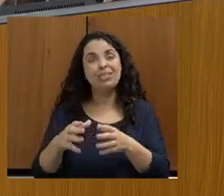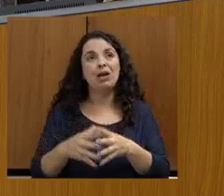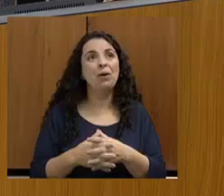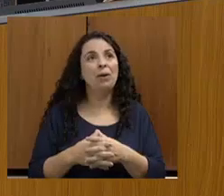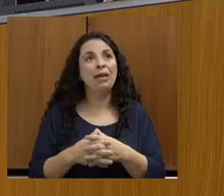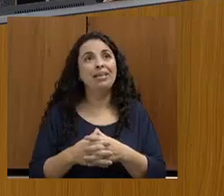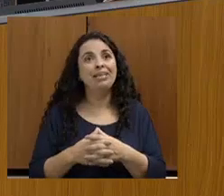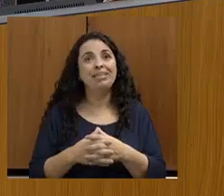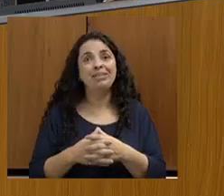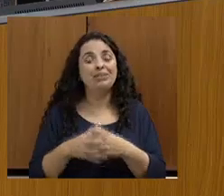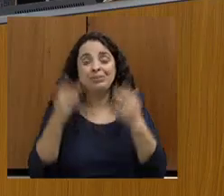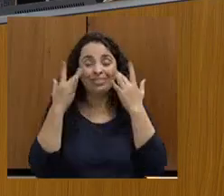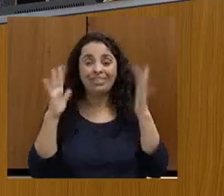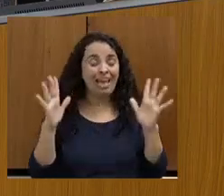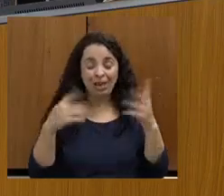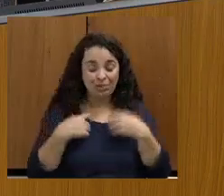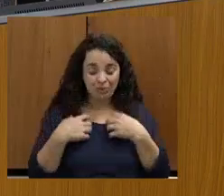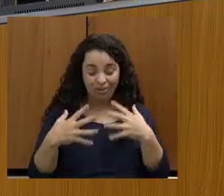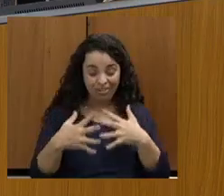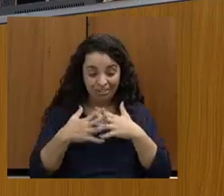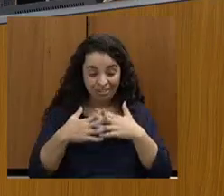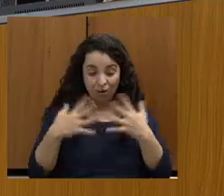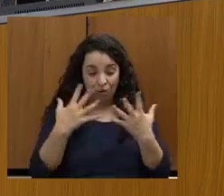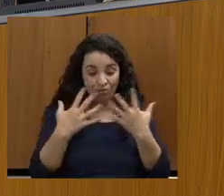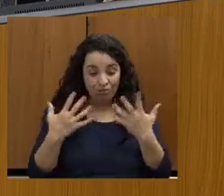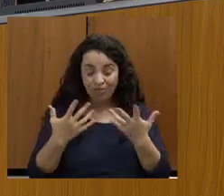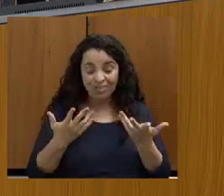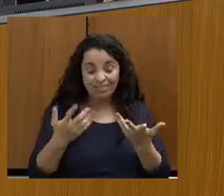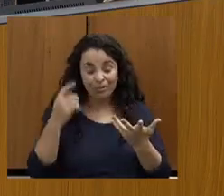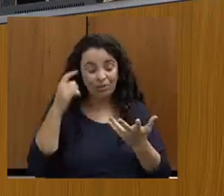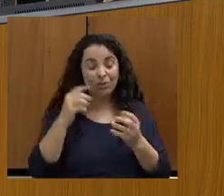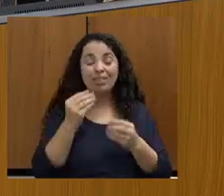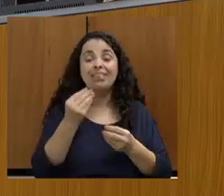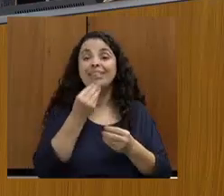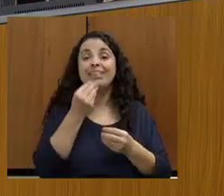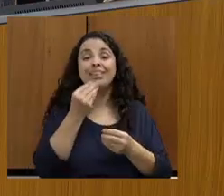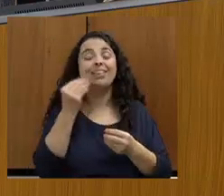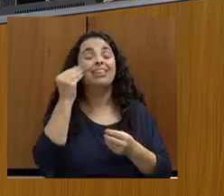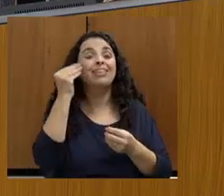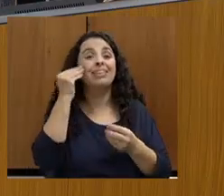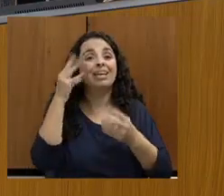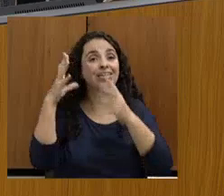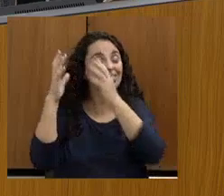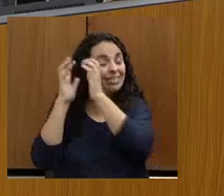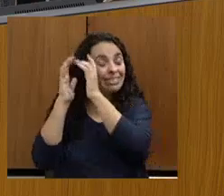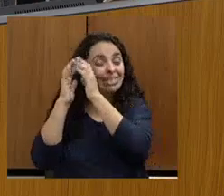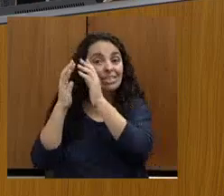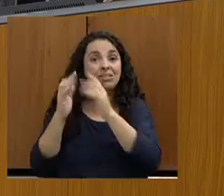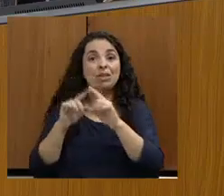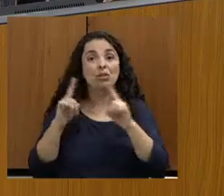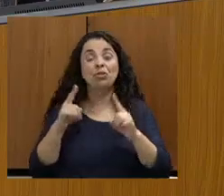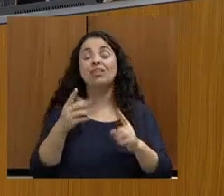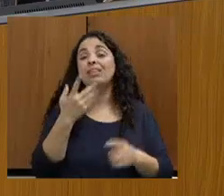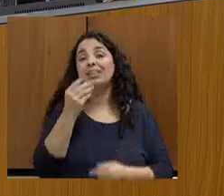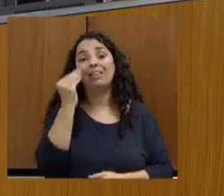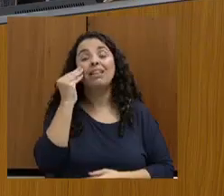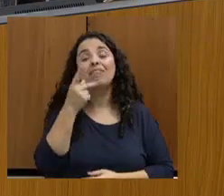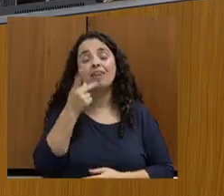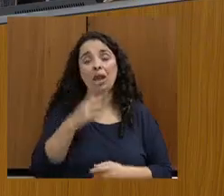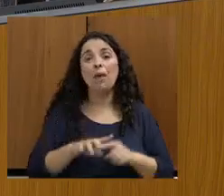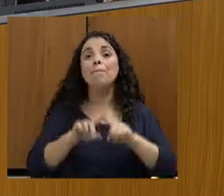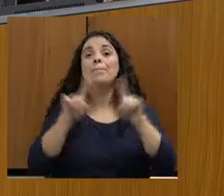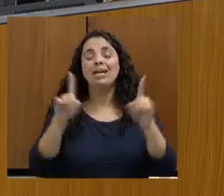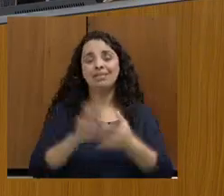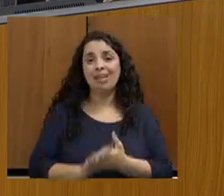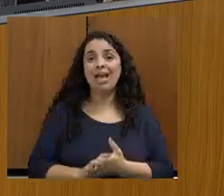Eu nem sei o que eu estou falando, hoje eu estou tentando raciocinar, vim aqui tentar falar um pouco. Mas aí, no dia da missa de formatura, no